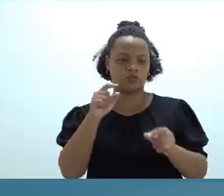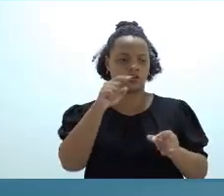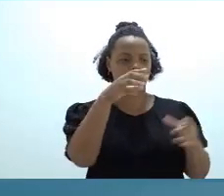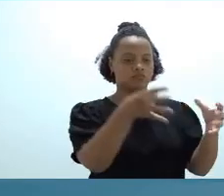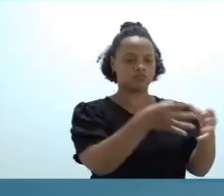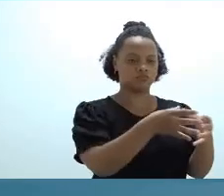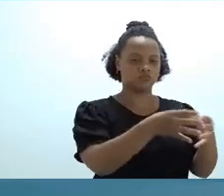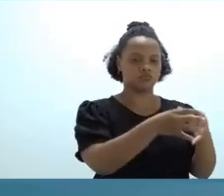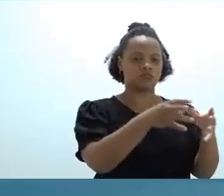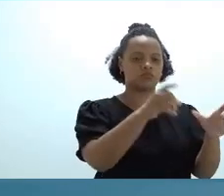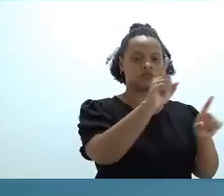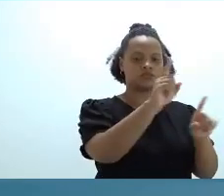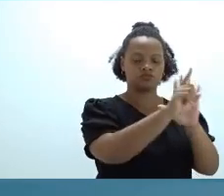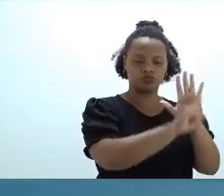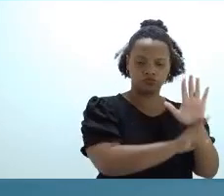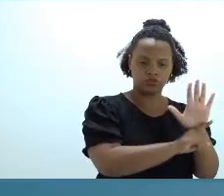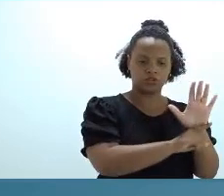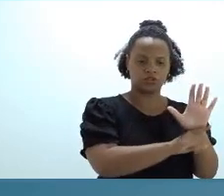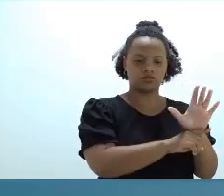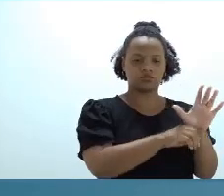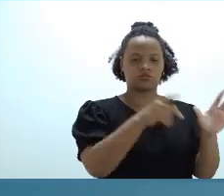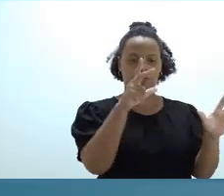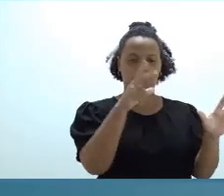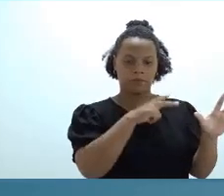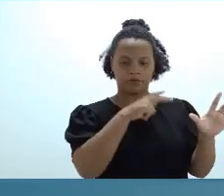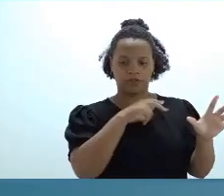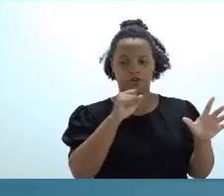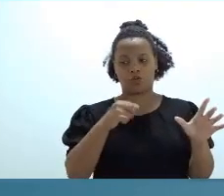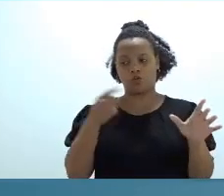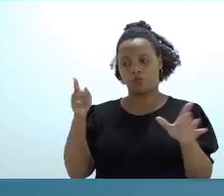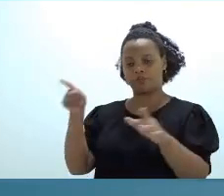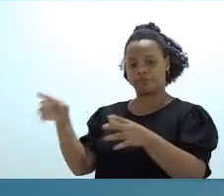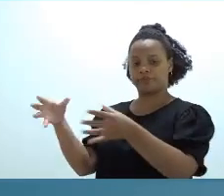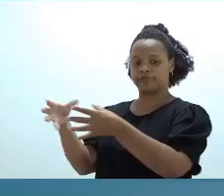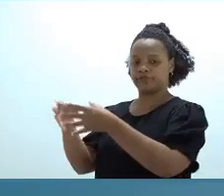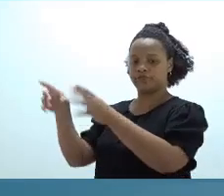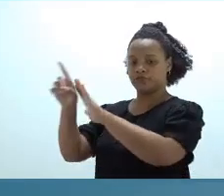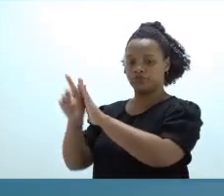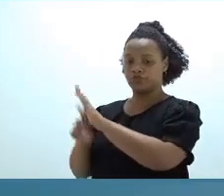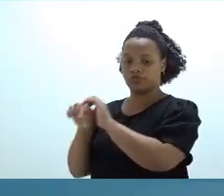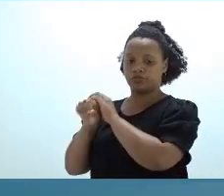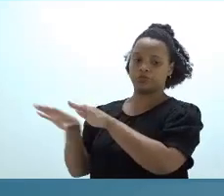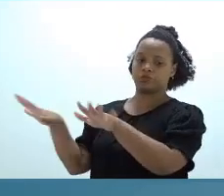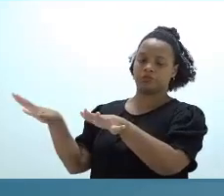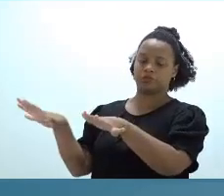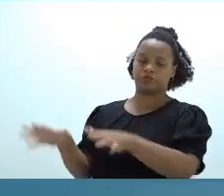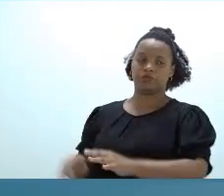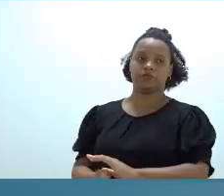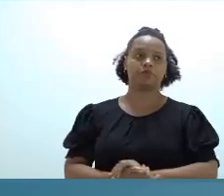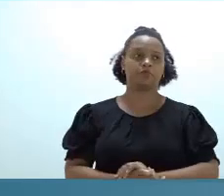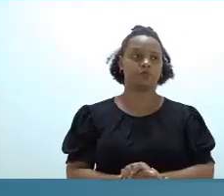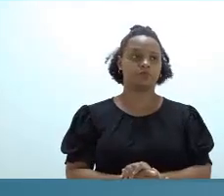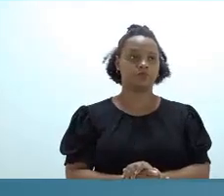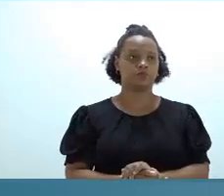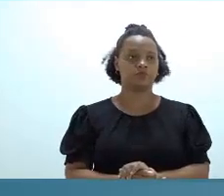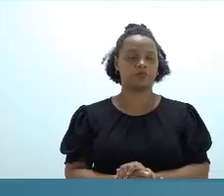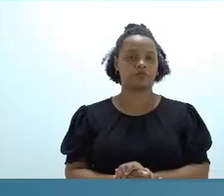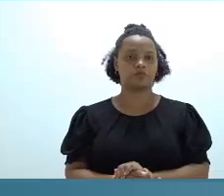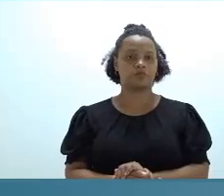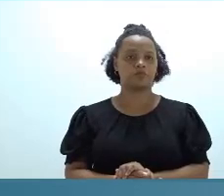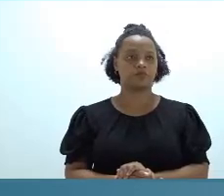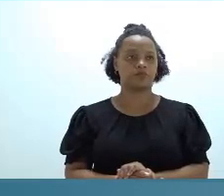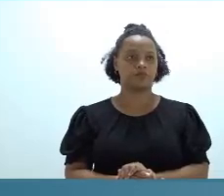Neste sentido, cabe assinalar o entendimento deste egrégio tribunal pleno, sufragado por ocasião do julgamento do conflito de